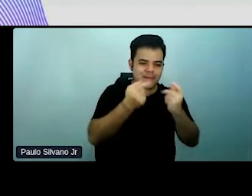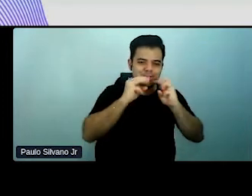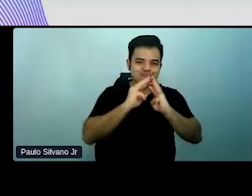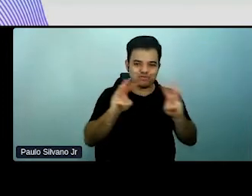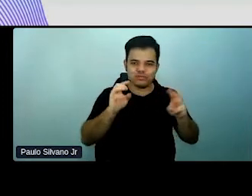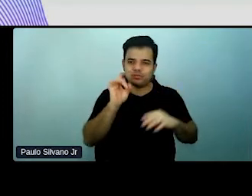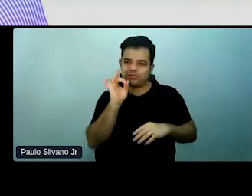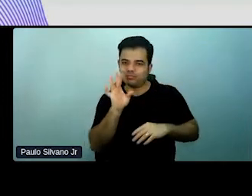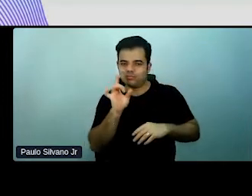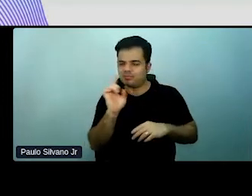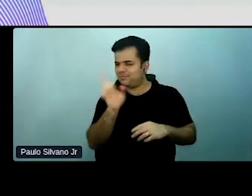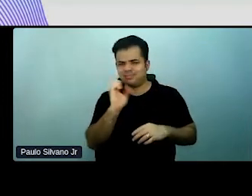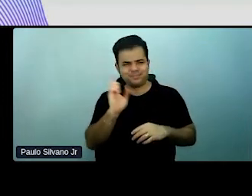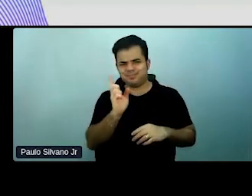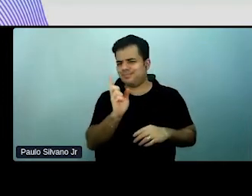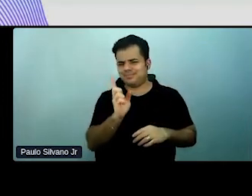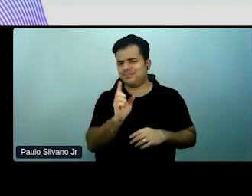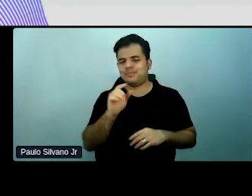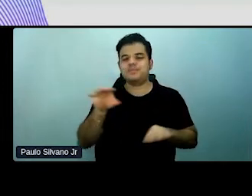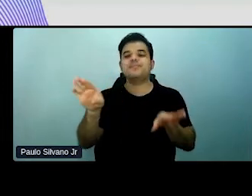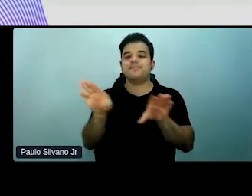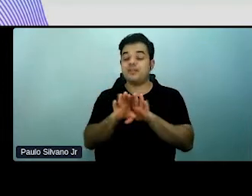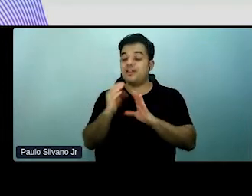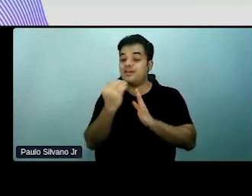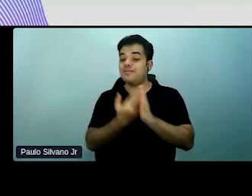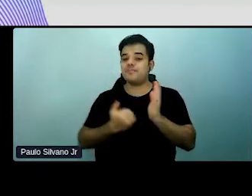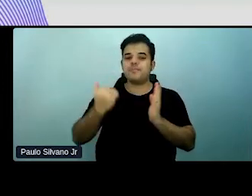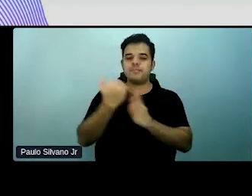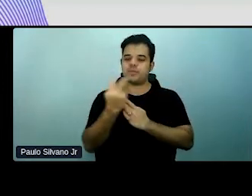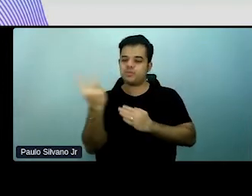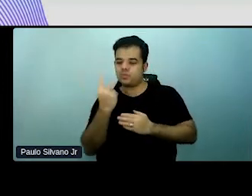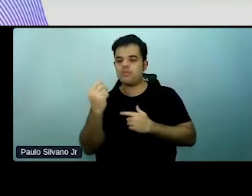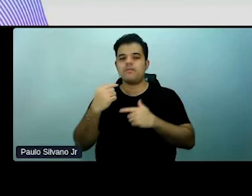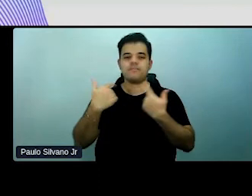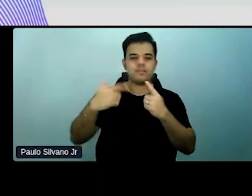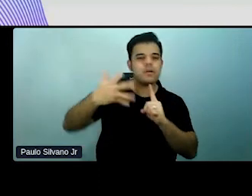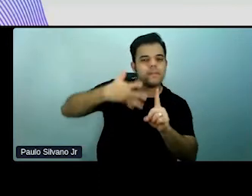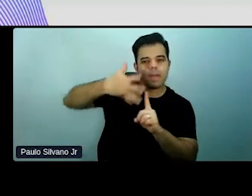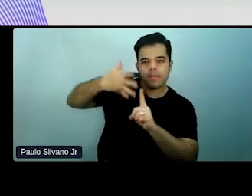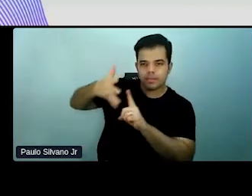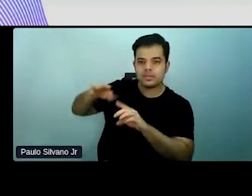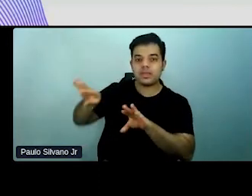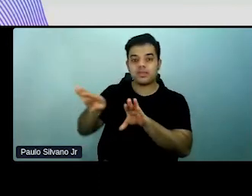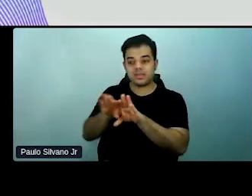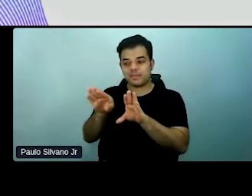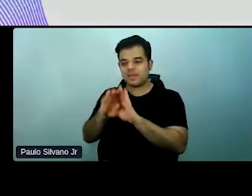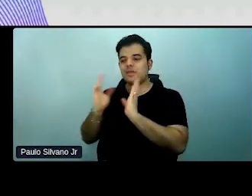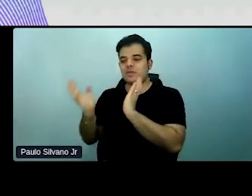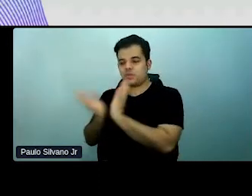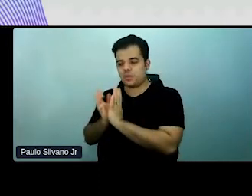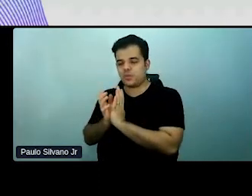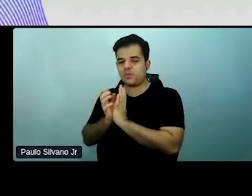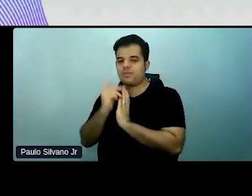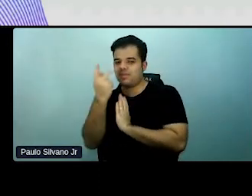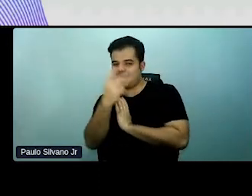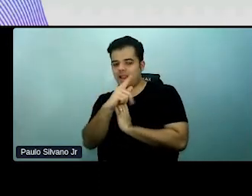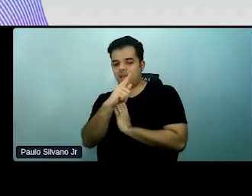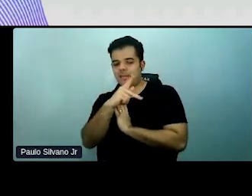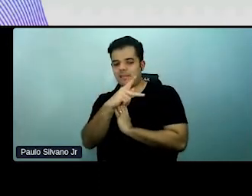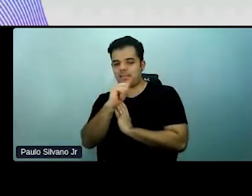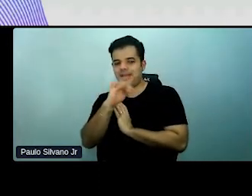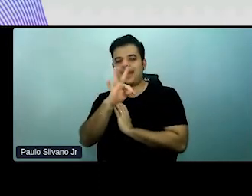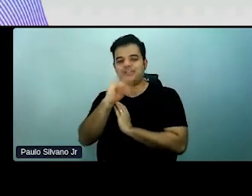né? Além da gente que tá aqui, eu e a Patrícia, enfim, e tem um time de pessoas junto com a Paty, e